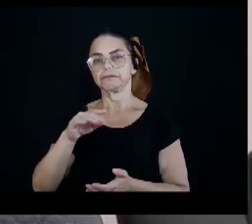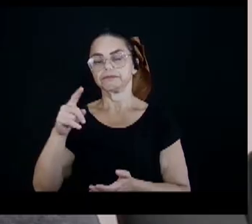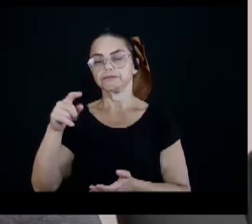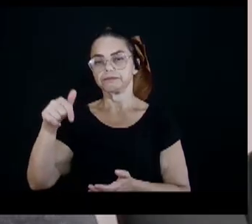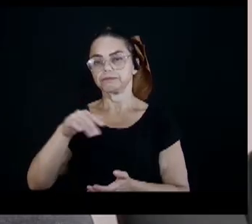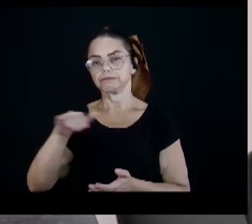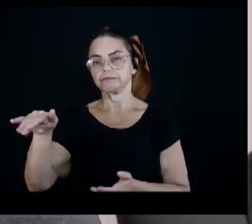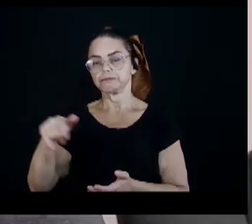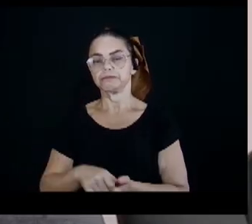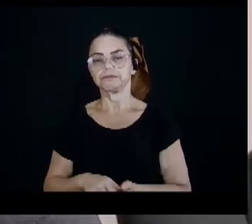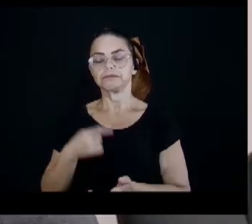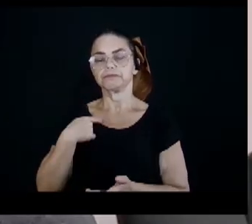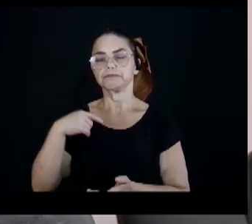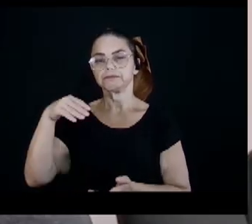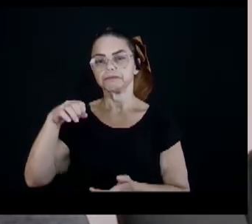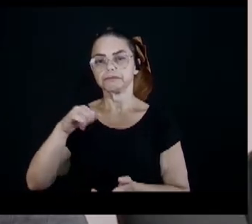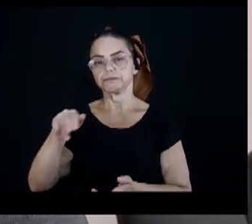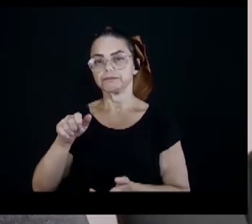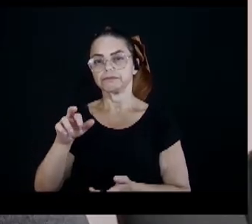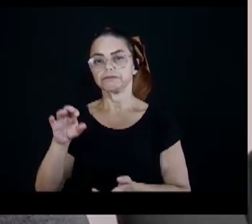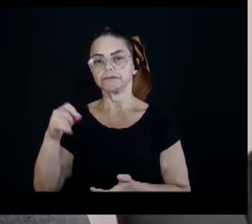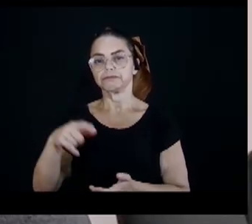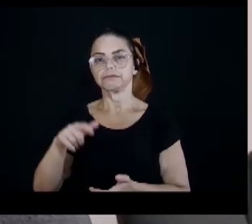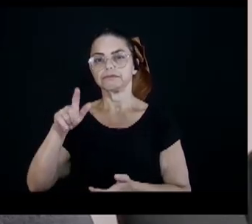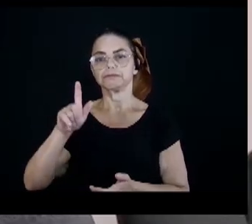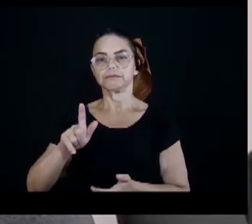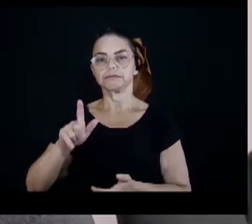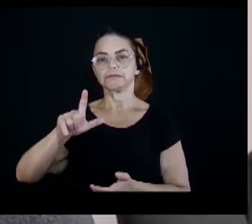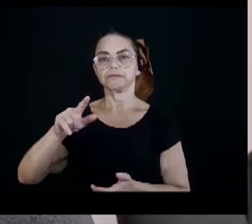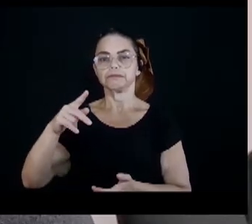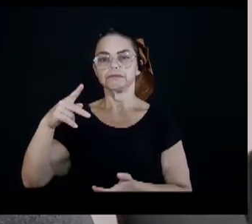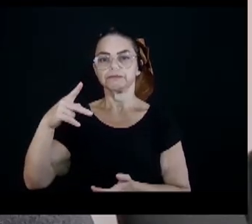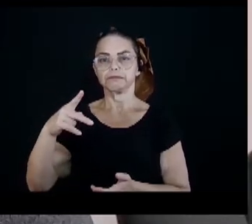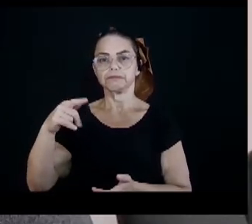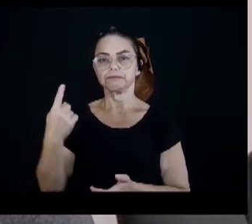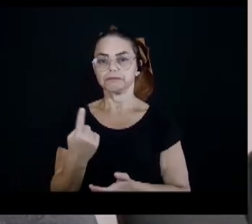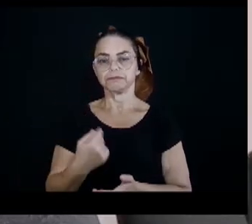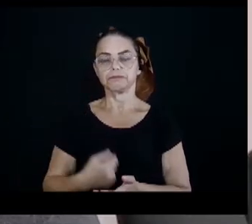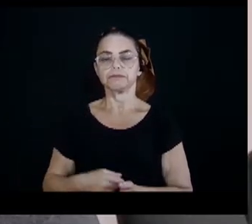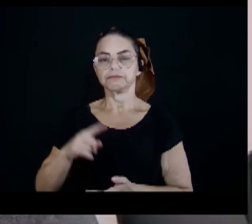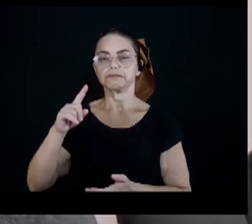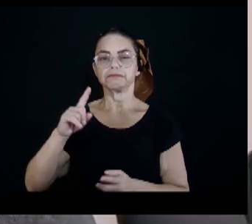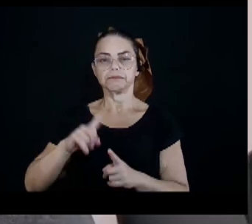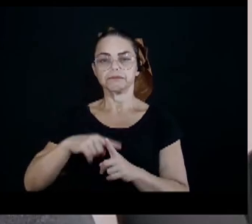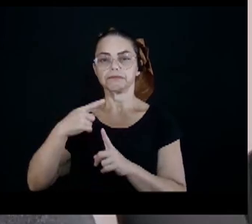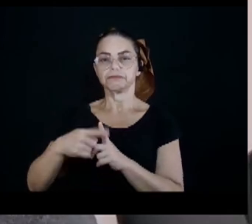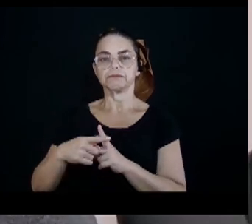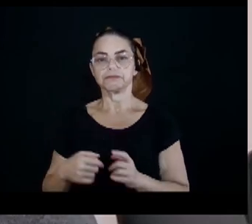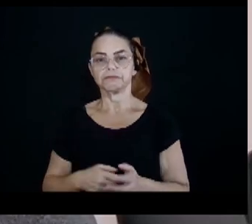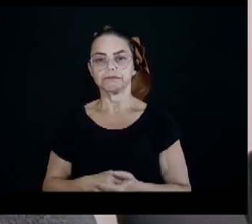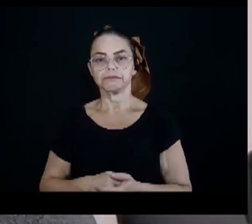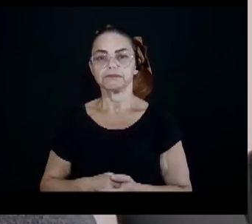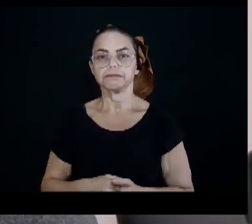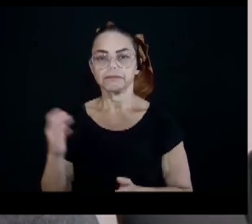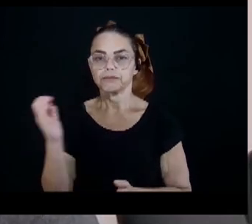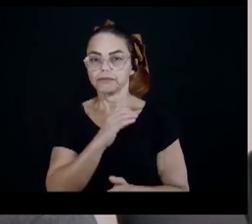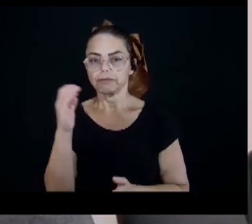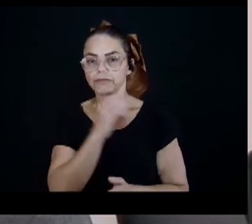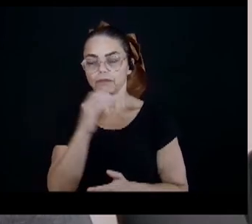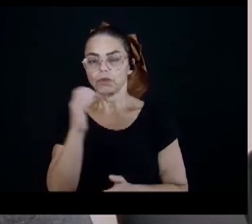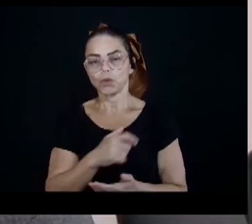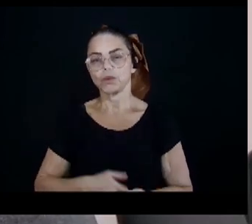gente fala de GLP-1 e mais um outro componente, que eu esqueci o nome, que é aquele que acelera a quebra das moléculas de gordura,